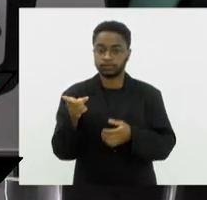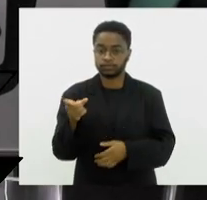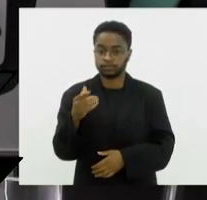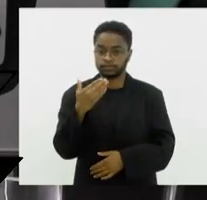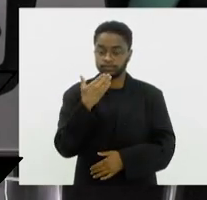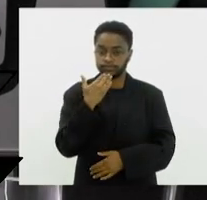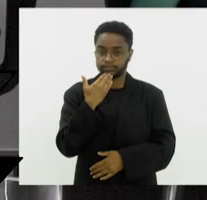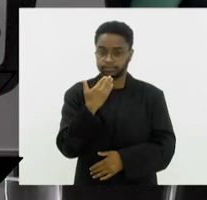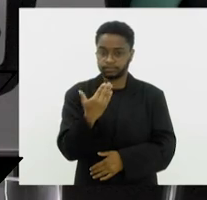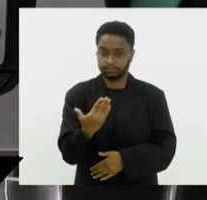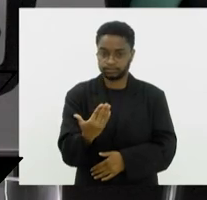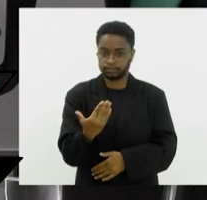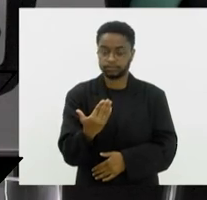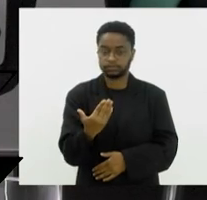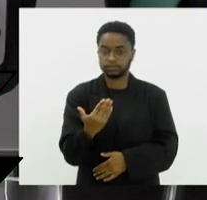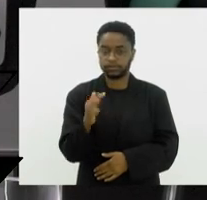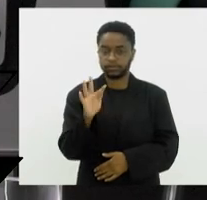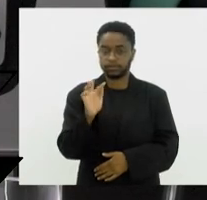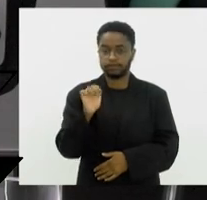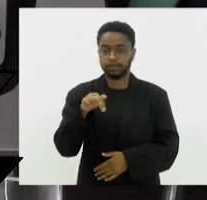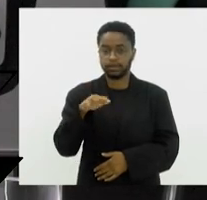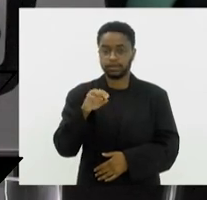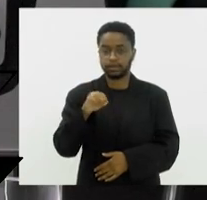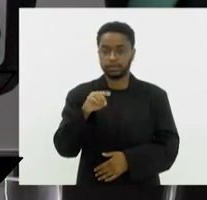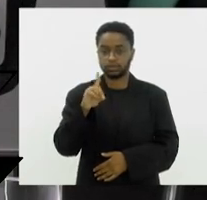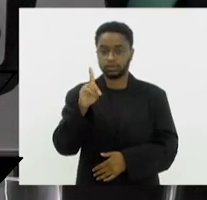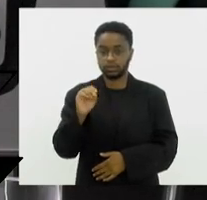ao nosso Fernando Amorim,